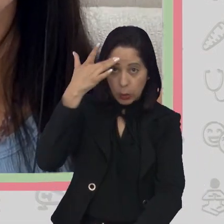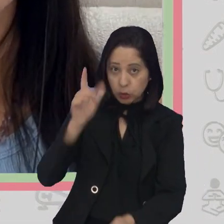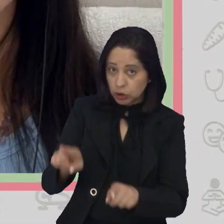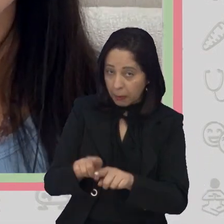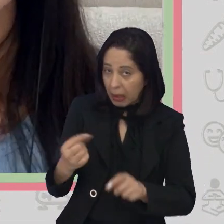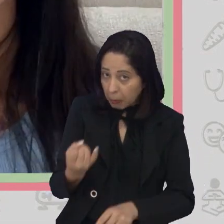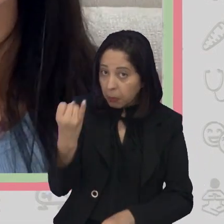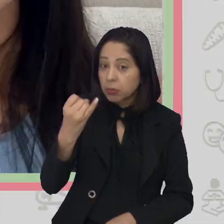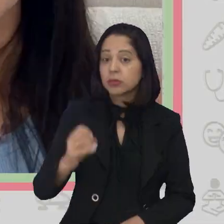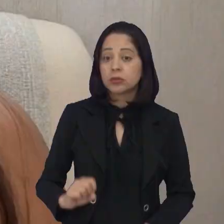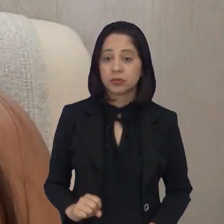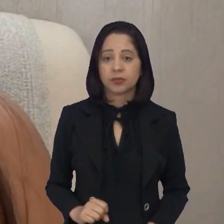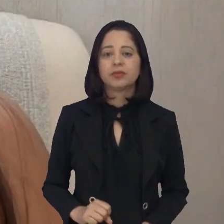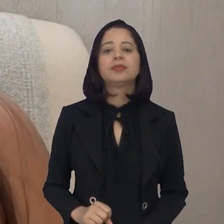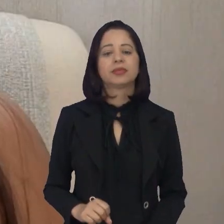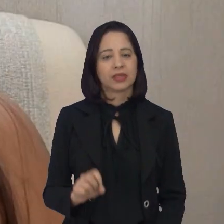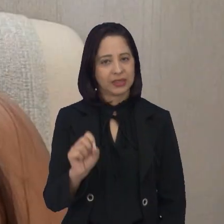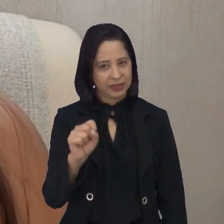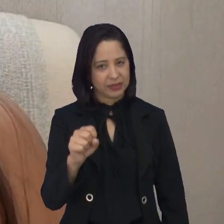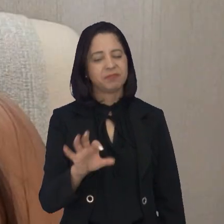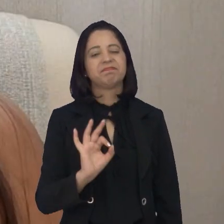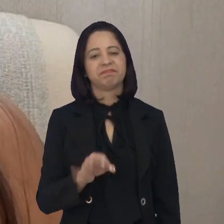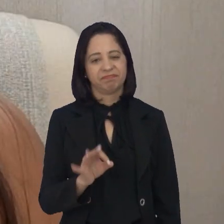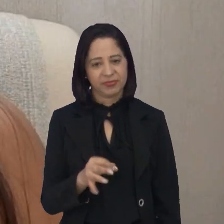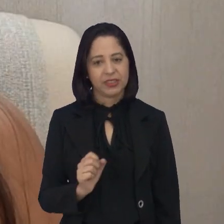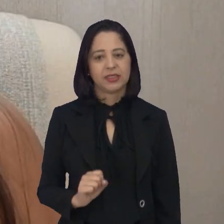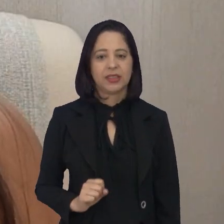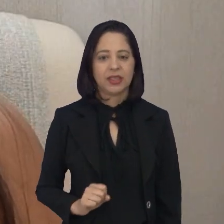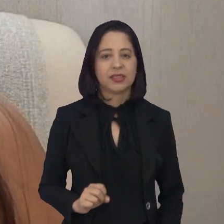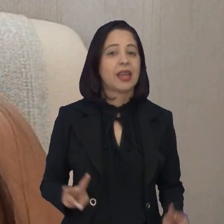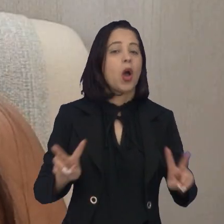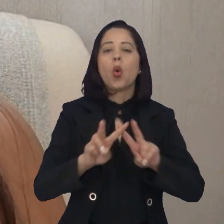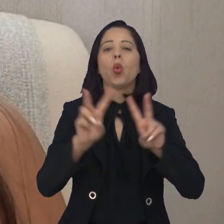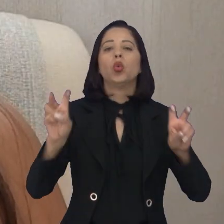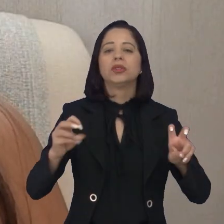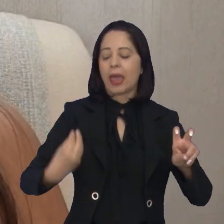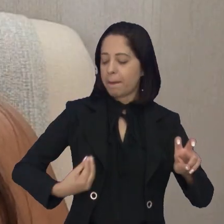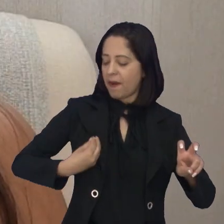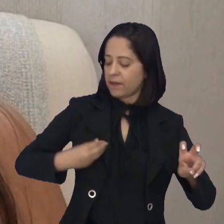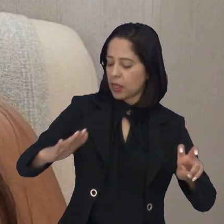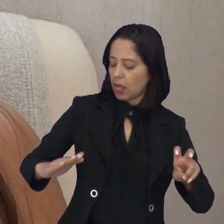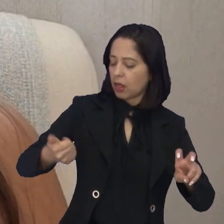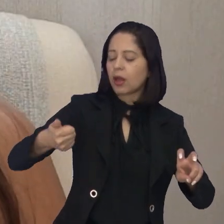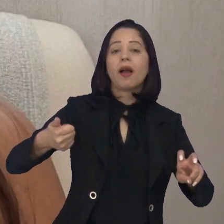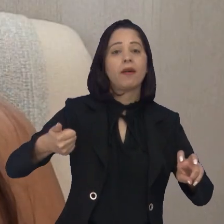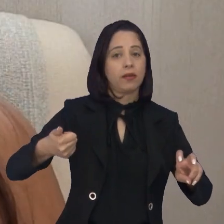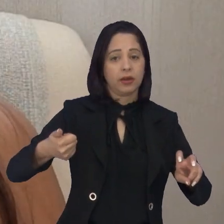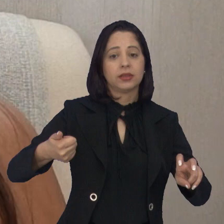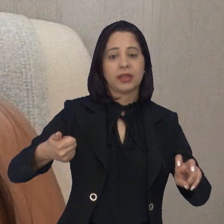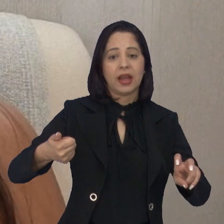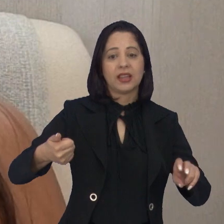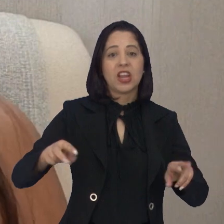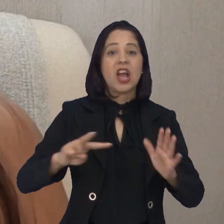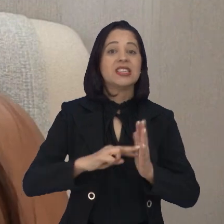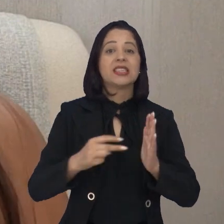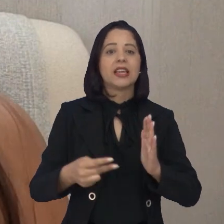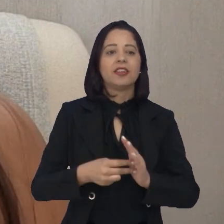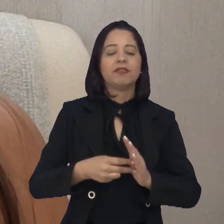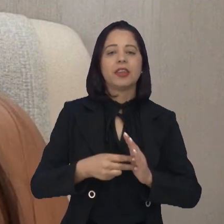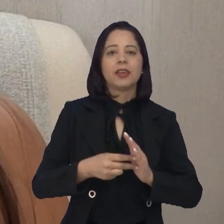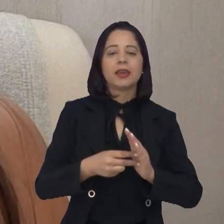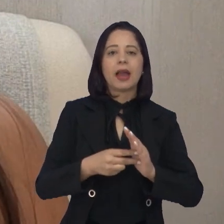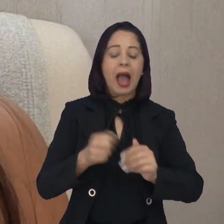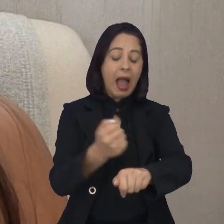mesmo? Sim, com certeza. Quando a gente fala de qualidade de vida, a gente também está falando de movimento psíquico.